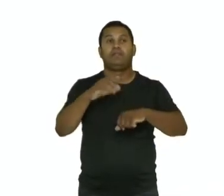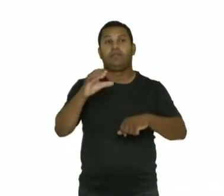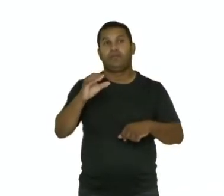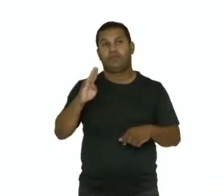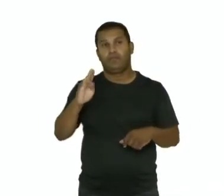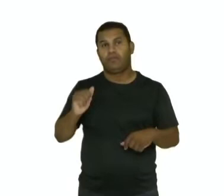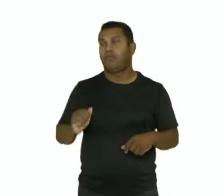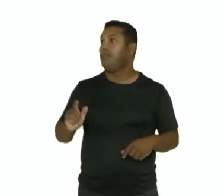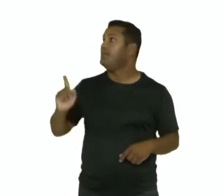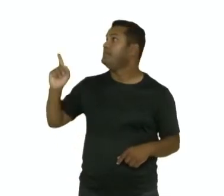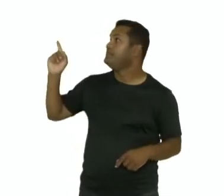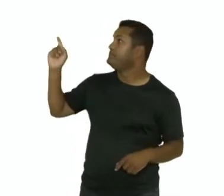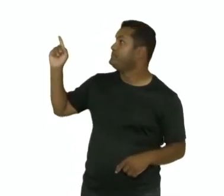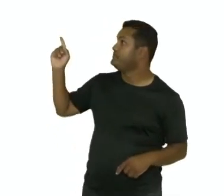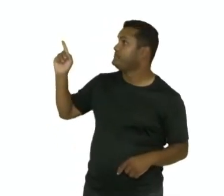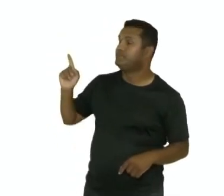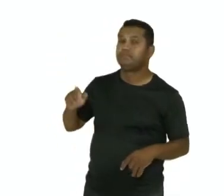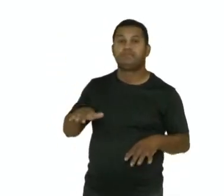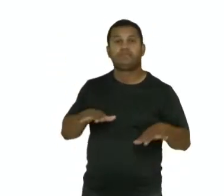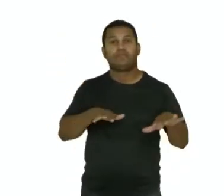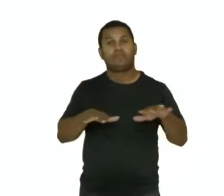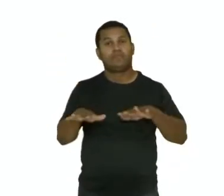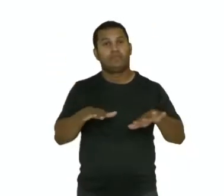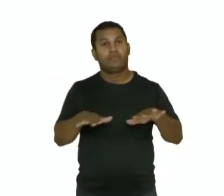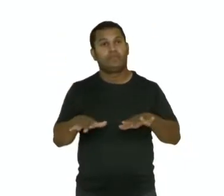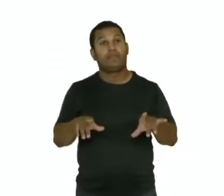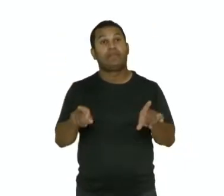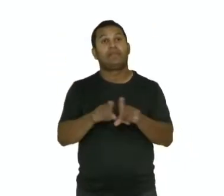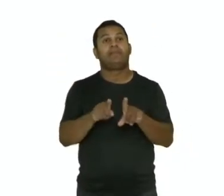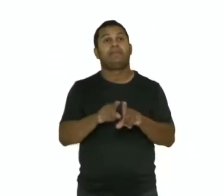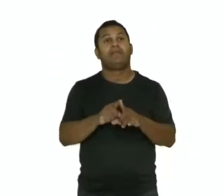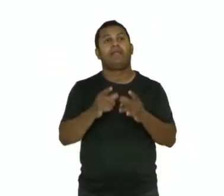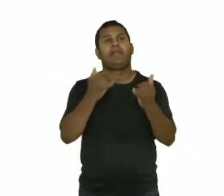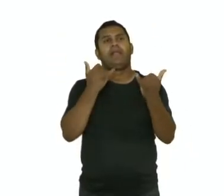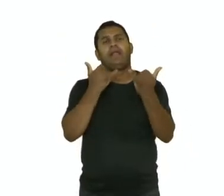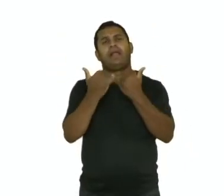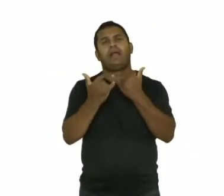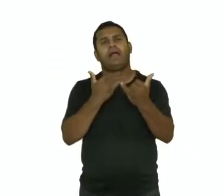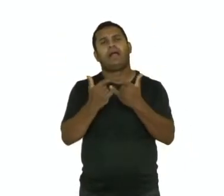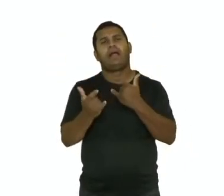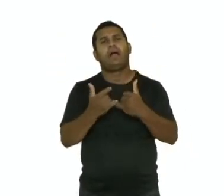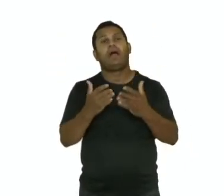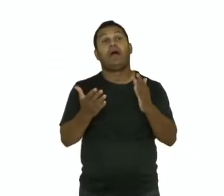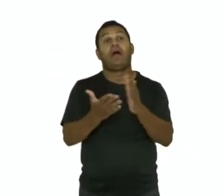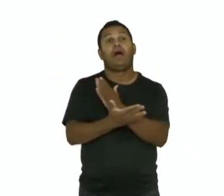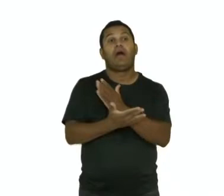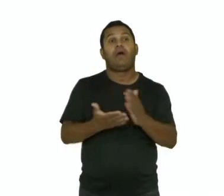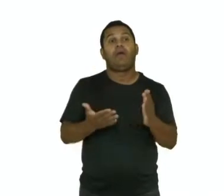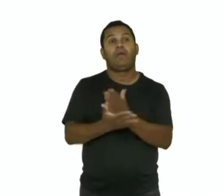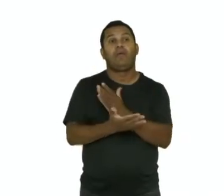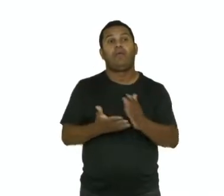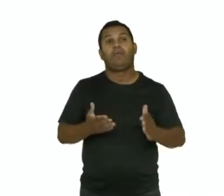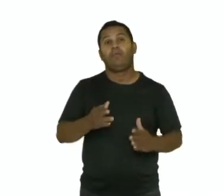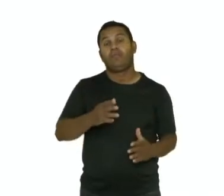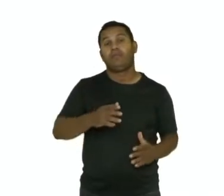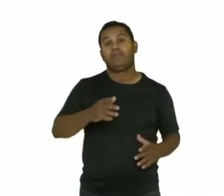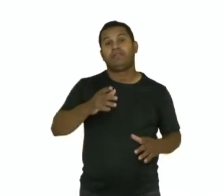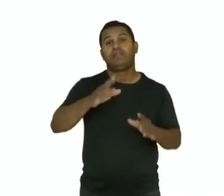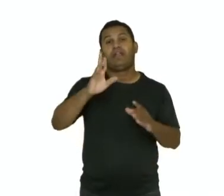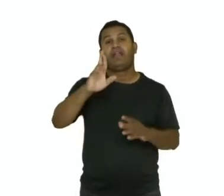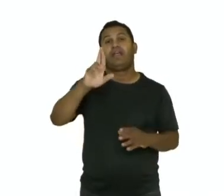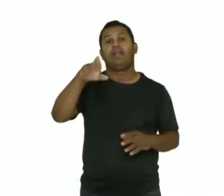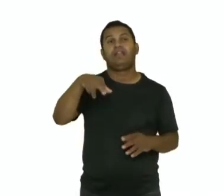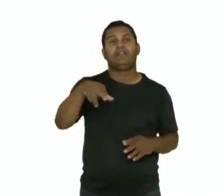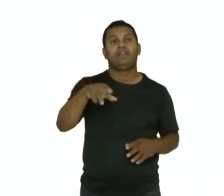dos cerimoniais religiosos do Congo. Então, se vocês observarem até aqui pelos passos, eles